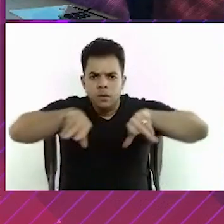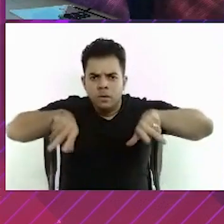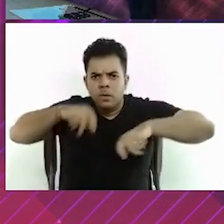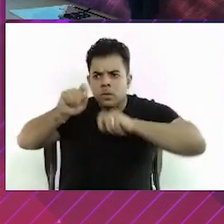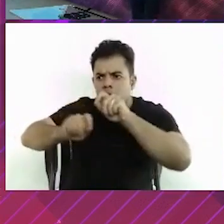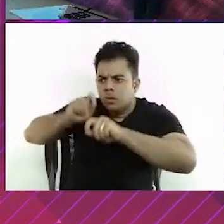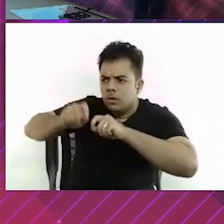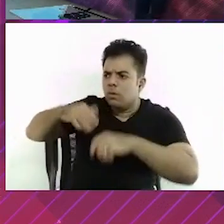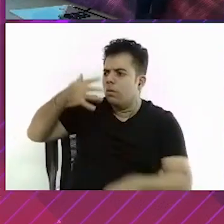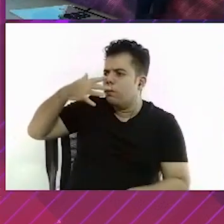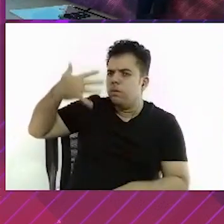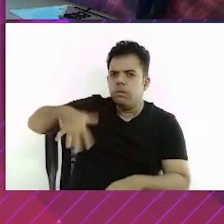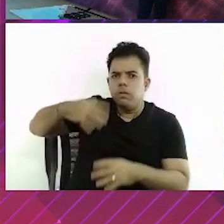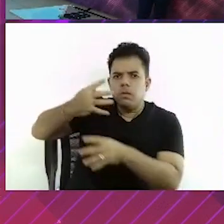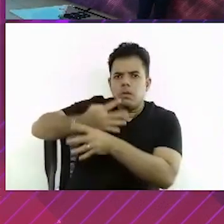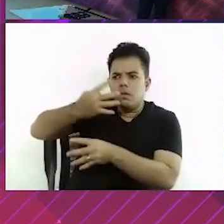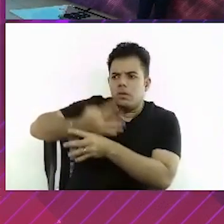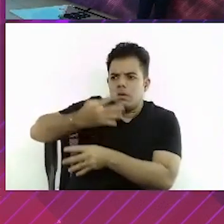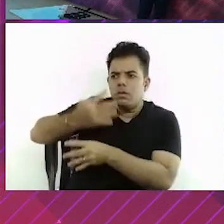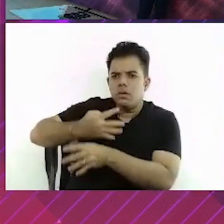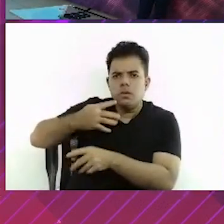mensagem é persistente.